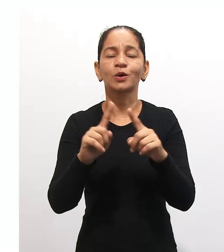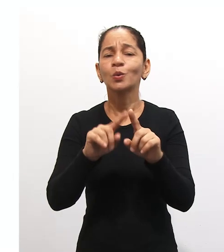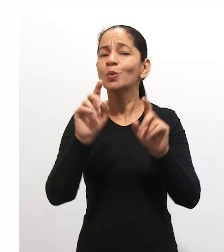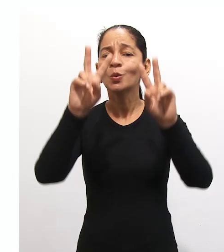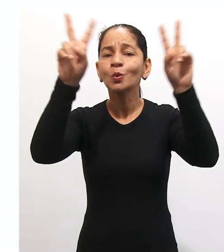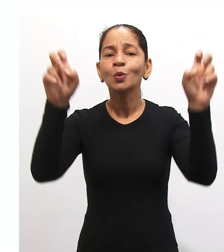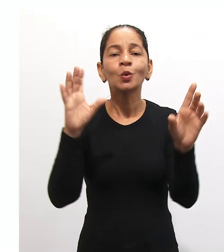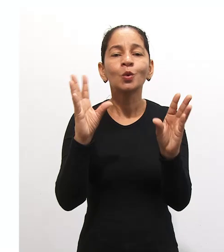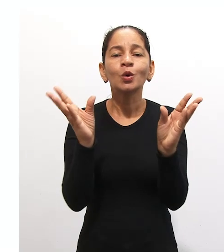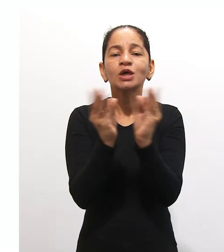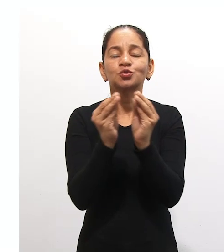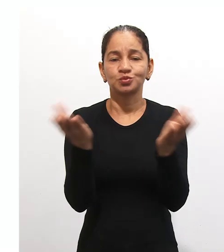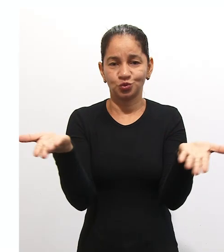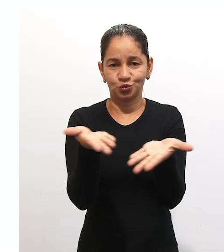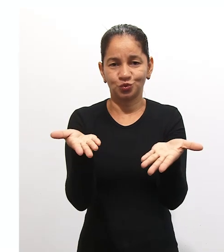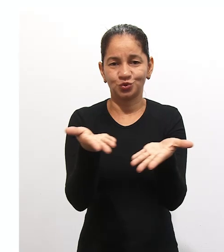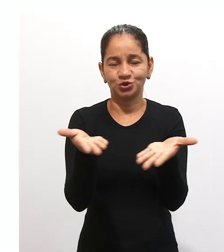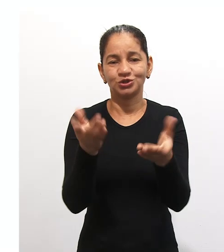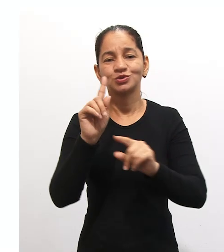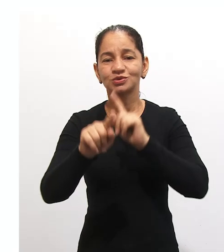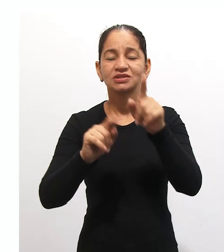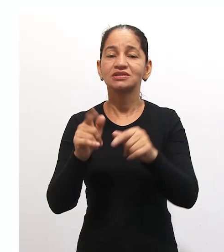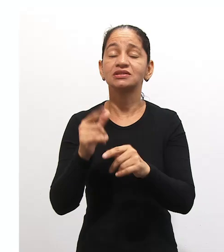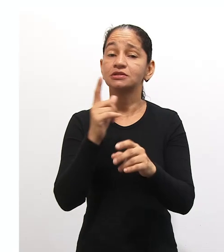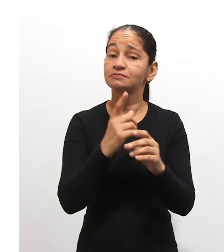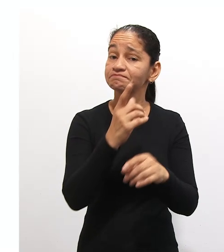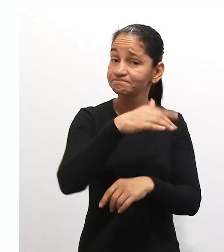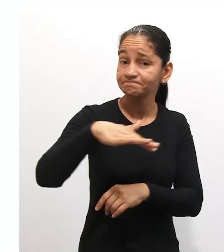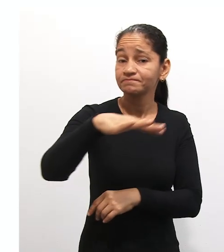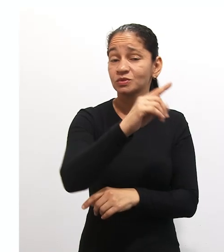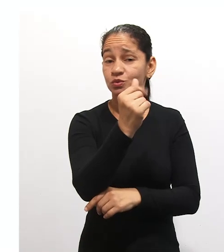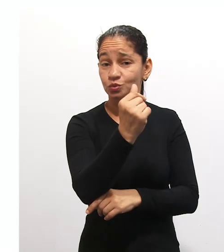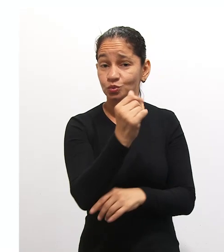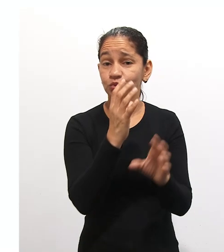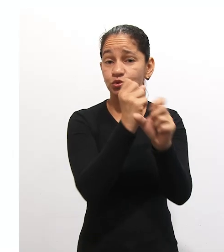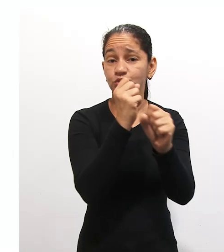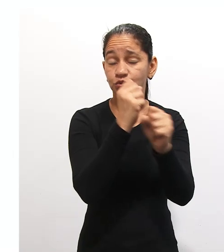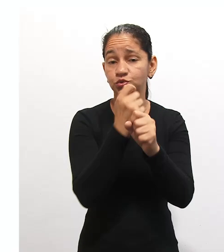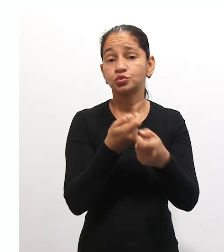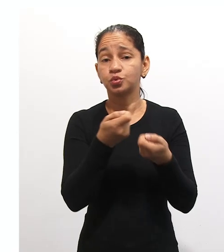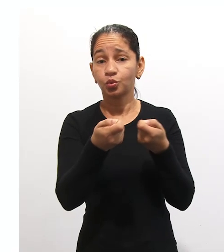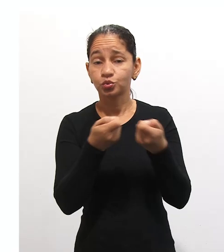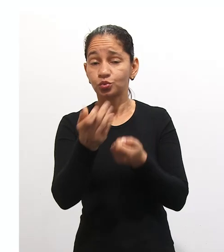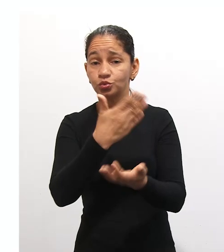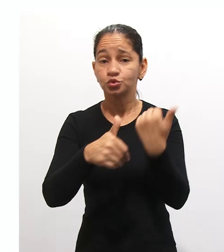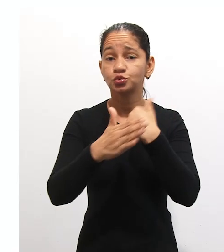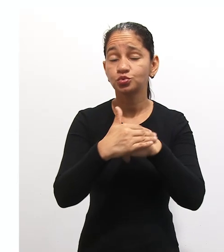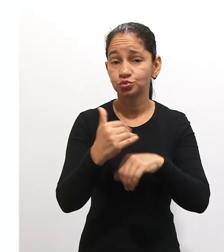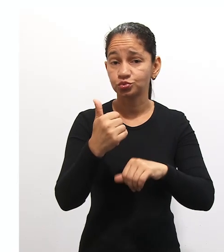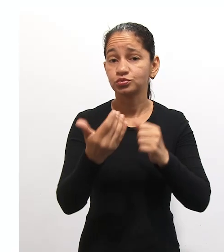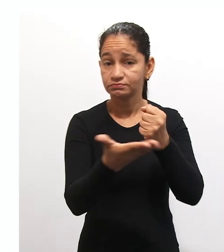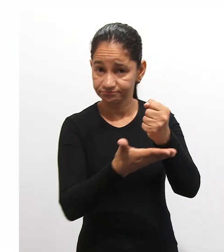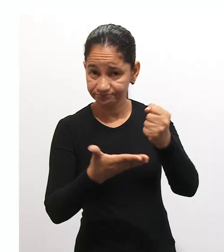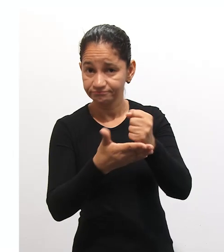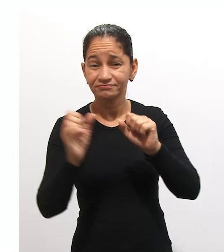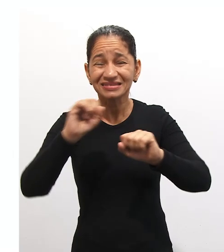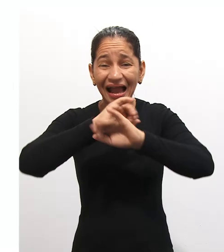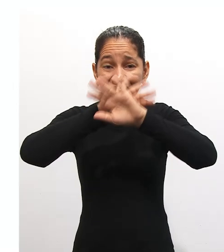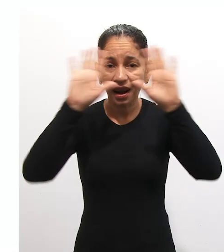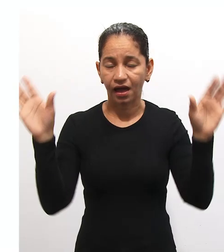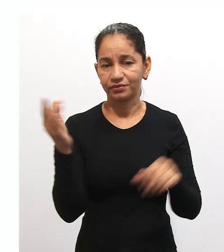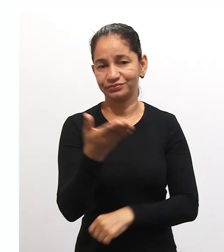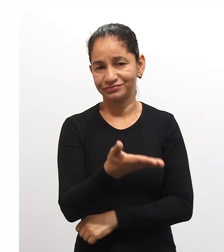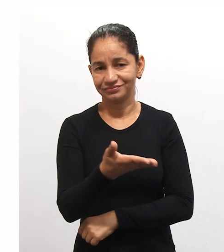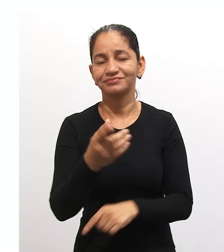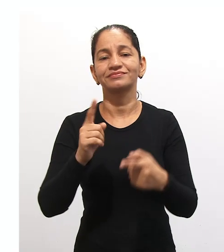que nós aprendemos na aula de hoje? O custo é a base do planejamento e do controle financeiro. A gente viu bem isso.